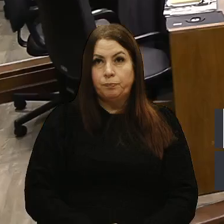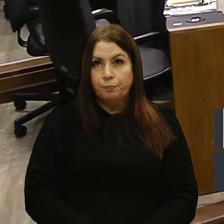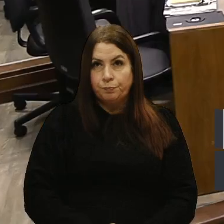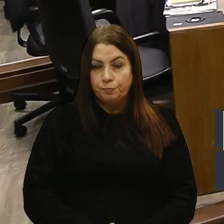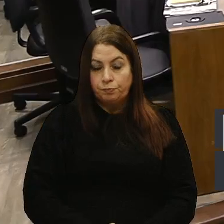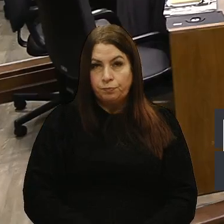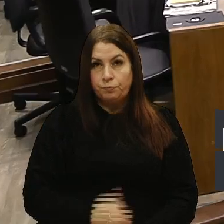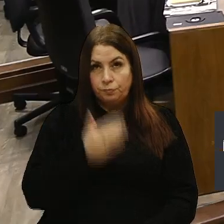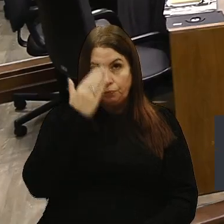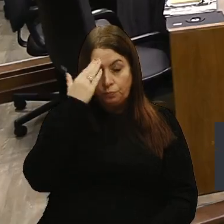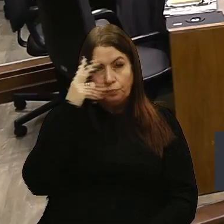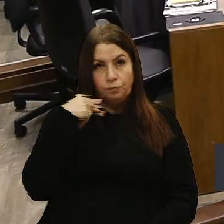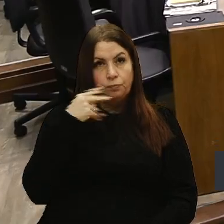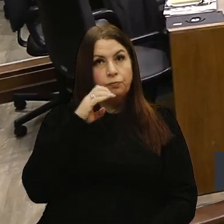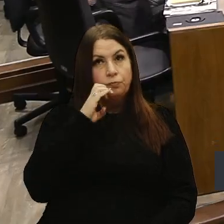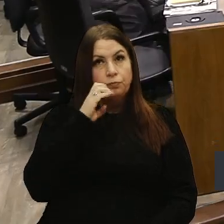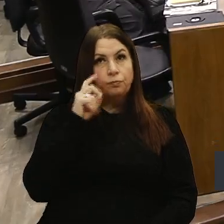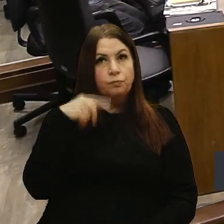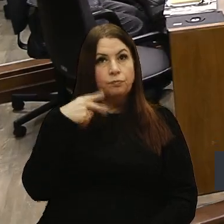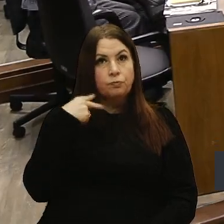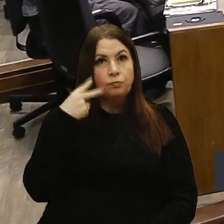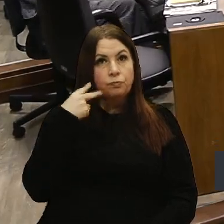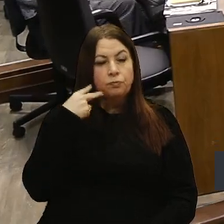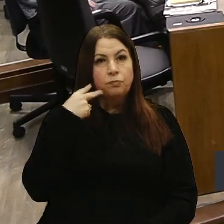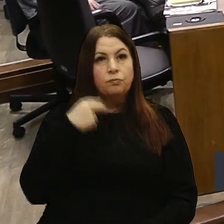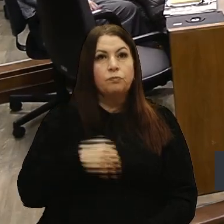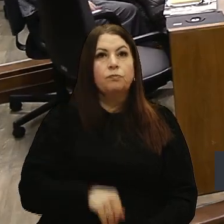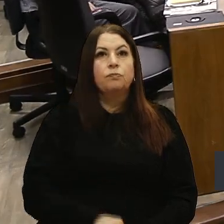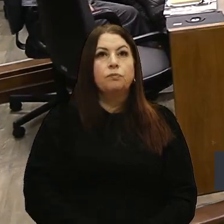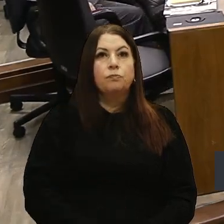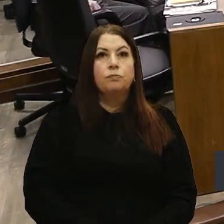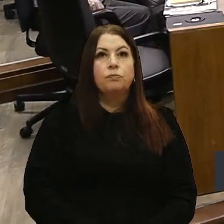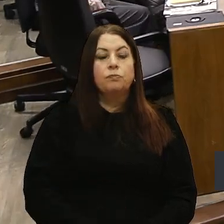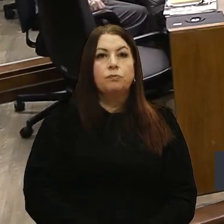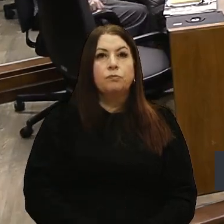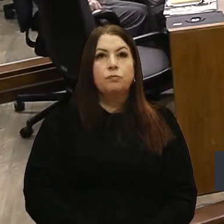Obrigado, vereadora Estela. O próximo vereador inscrito, vereadora